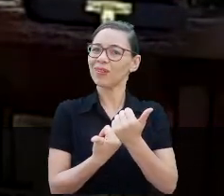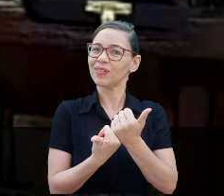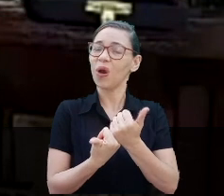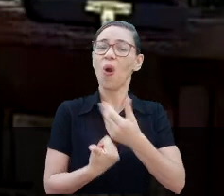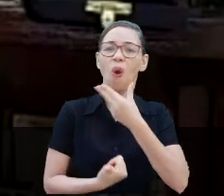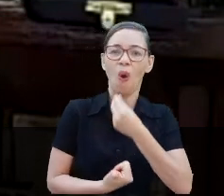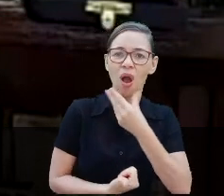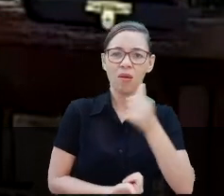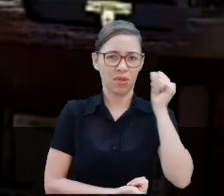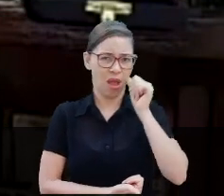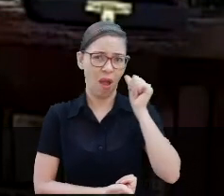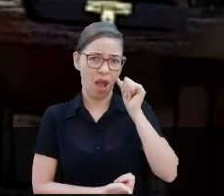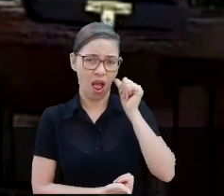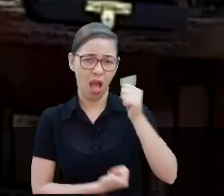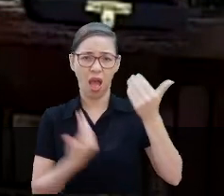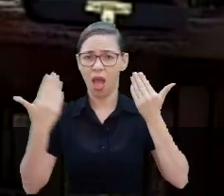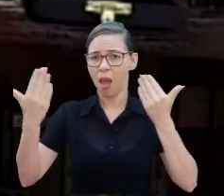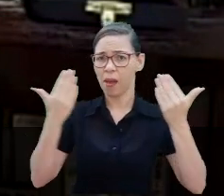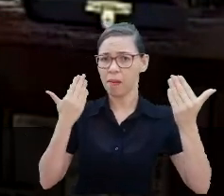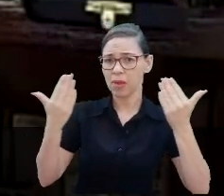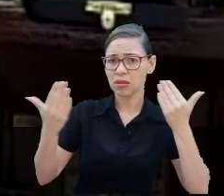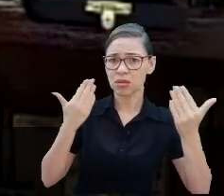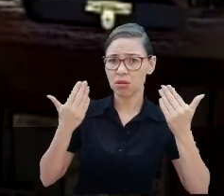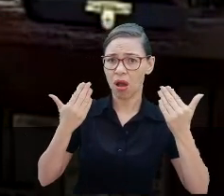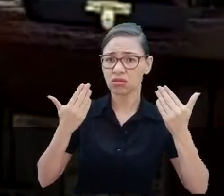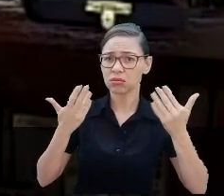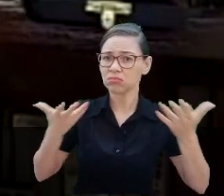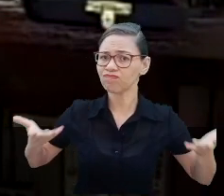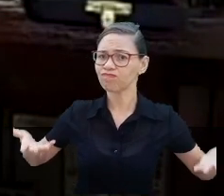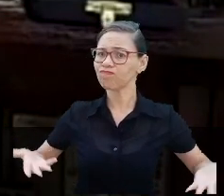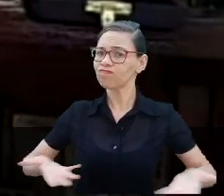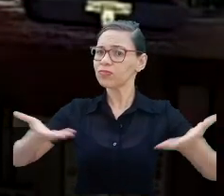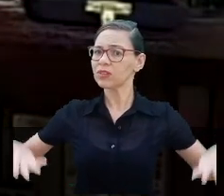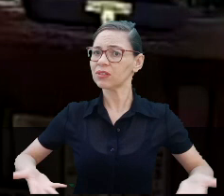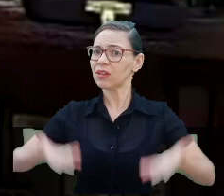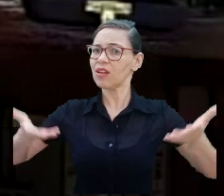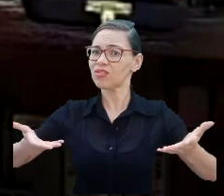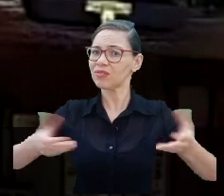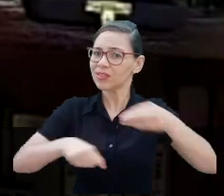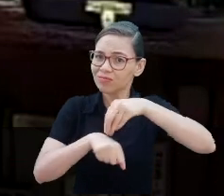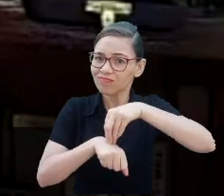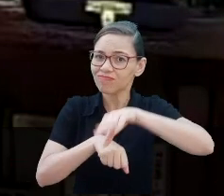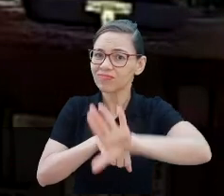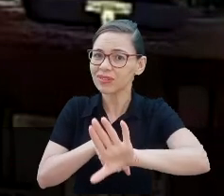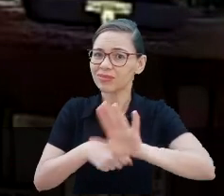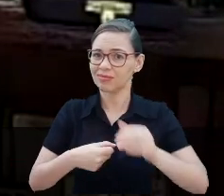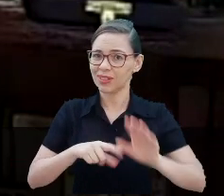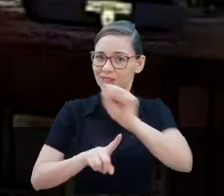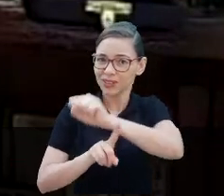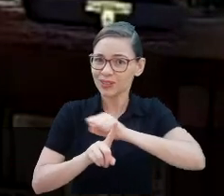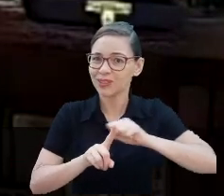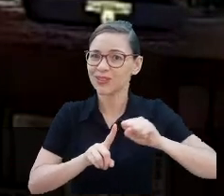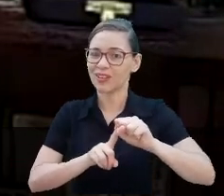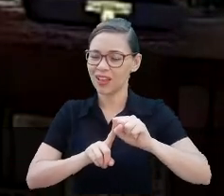e dessas veredas, o que as psicólogas, psicólogos, psicólogos investirem será fundamental para